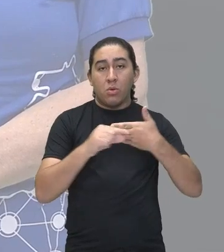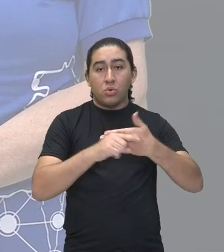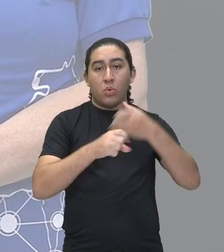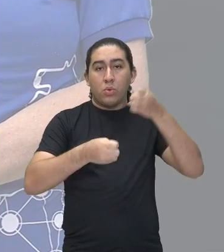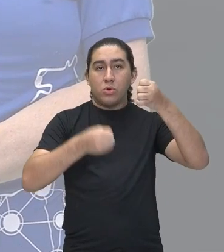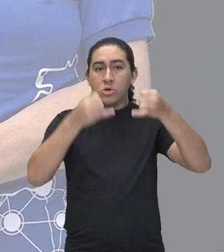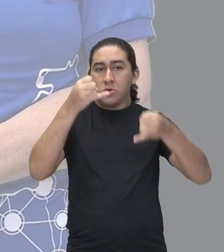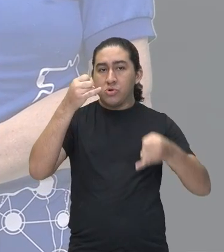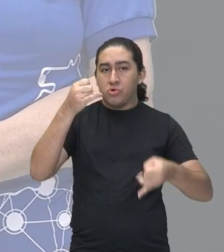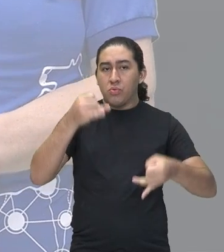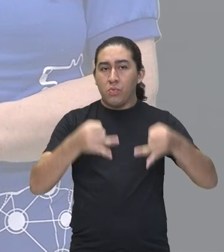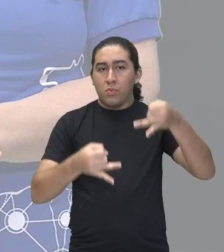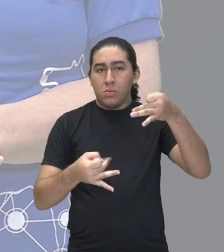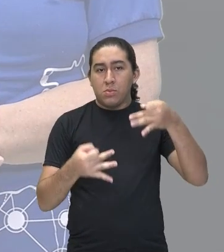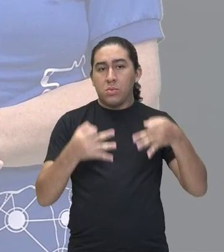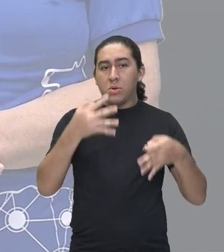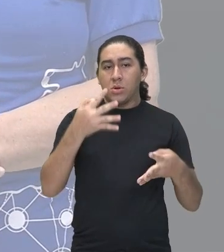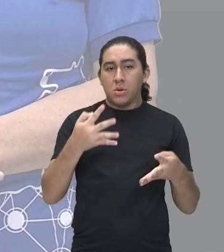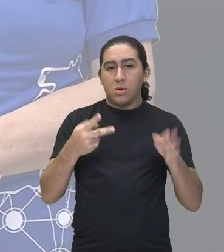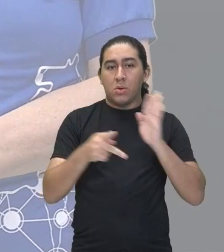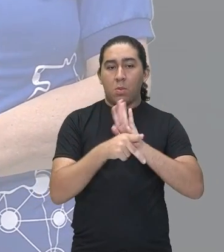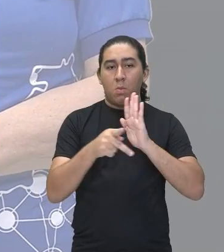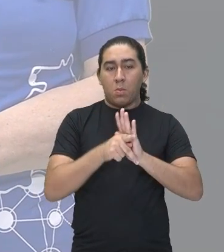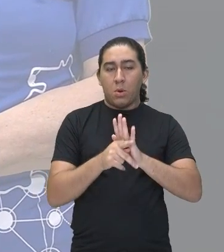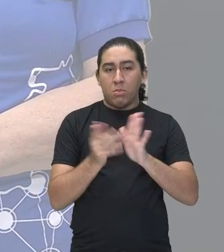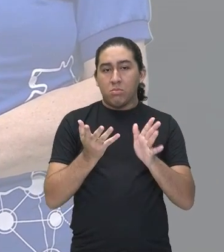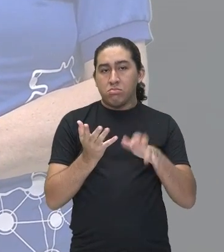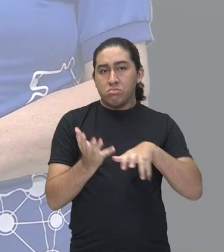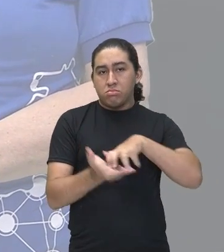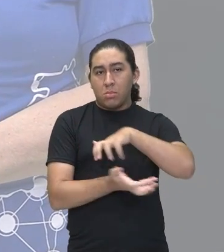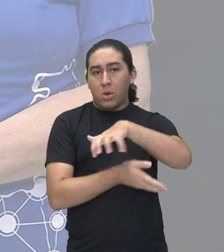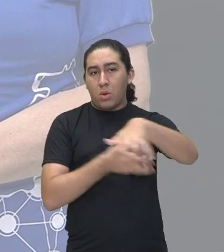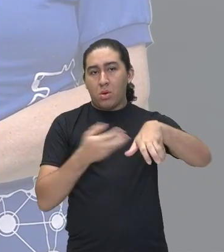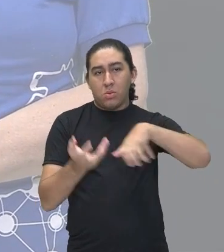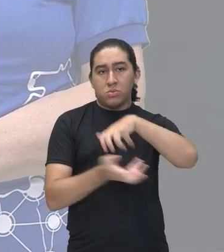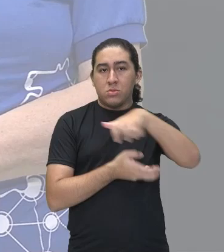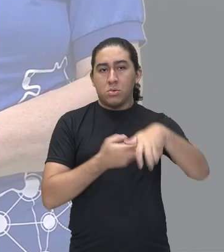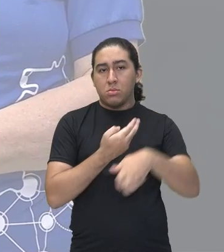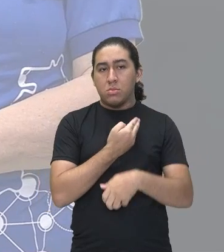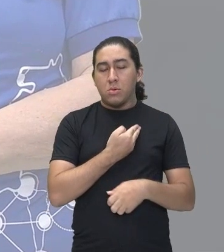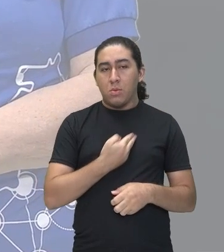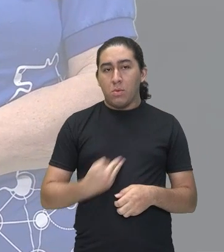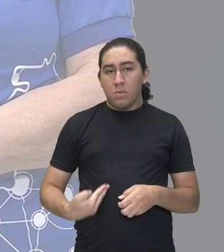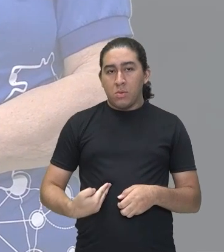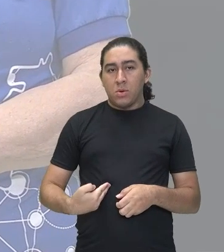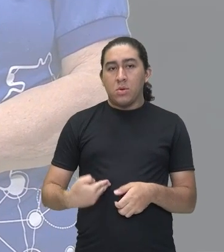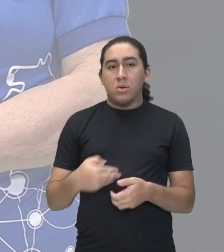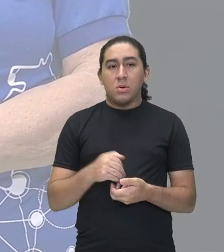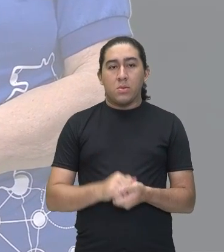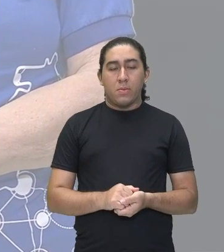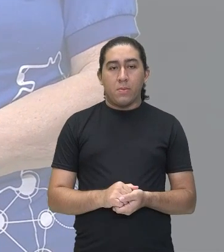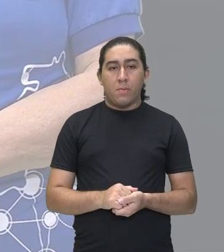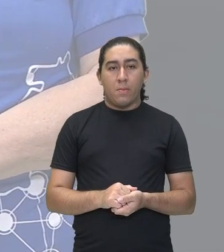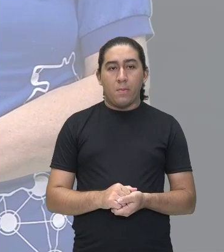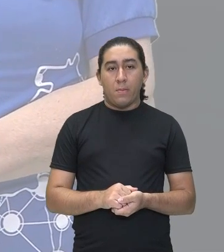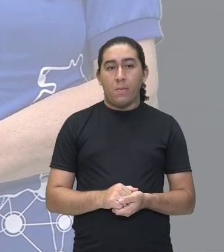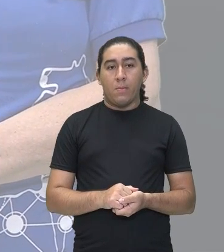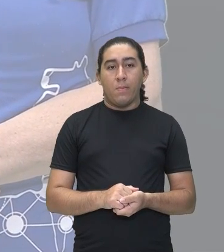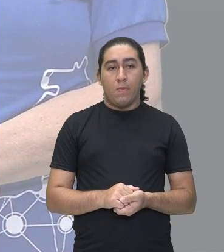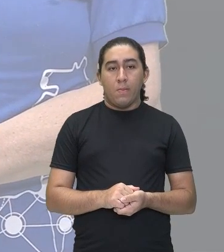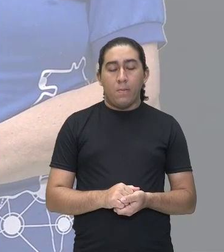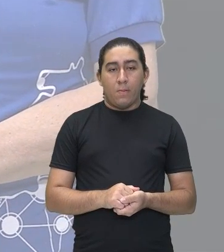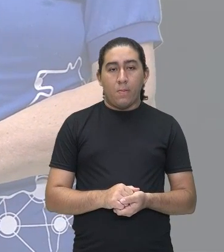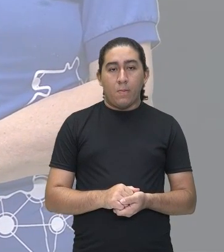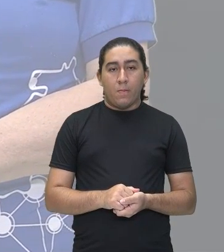as maiores desordens do governo. Na carta 11, em que se contam